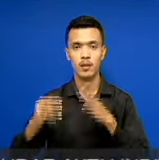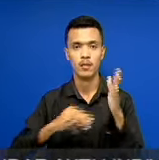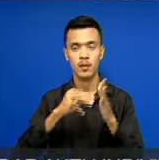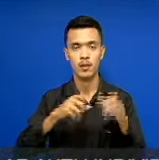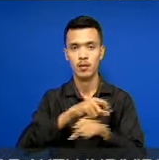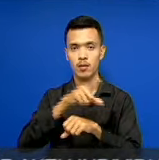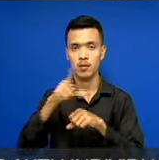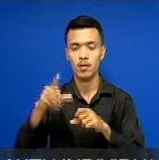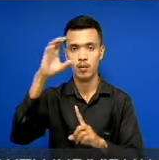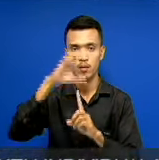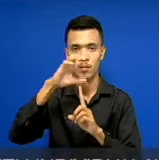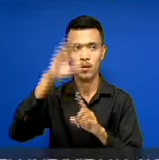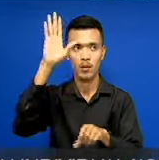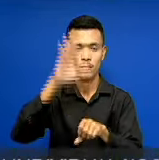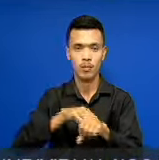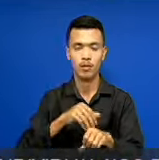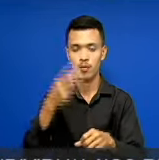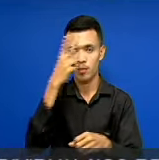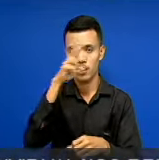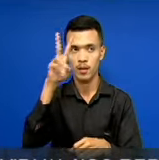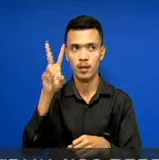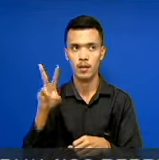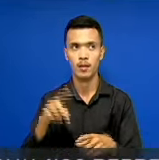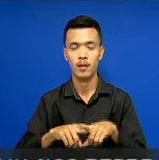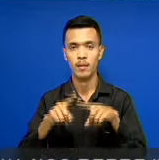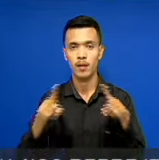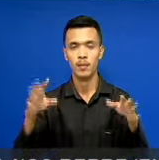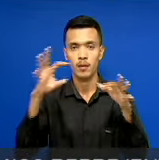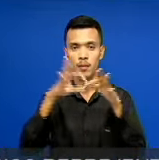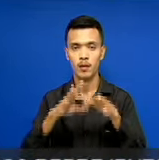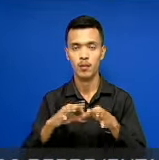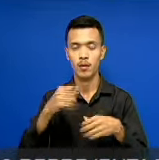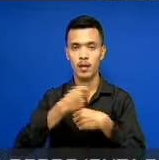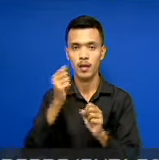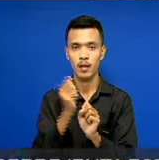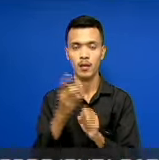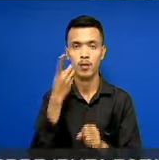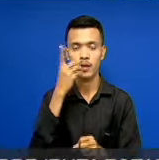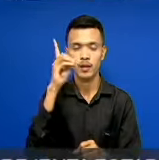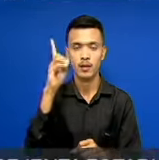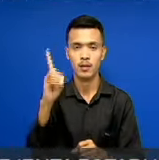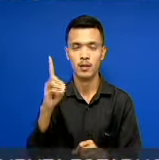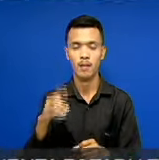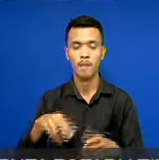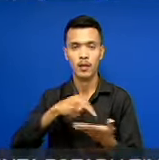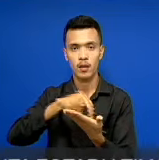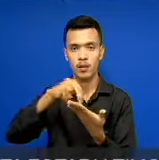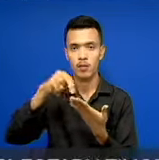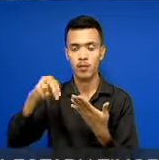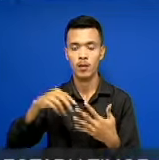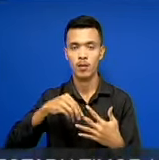sosial. Comando bolu ona ho di halo identificação, mai be membro refere halo ona justificação katak, sapa